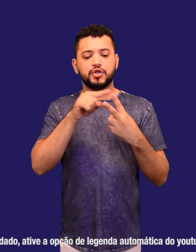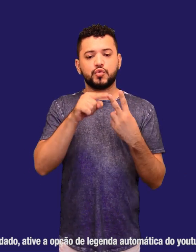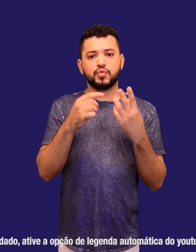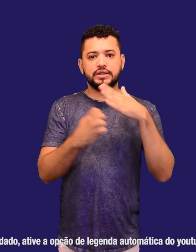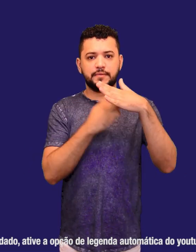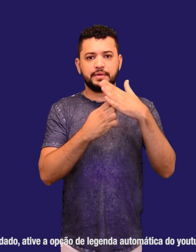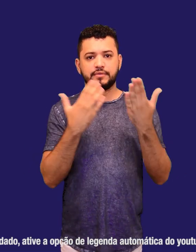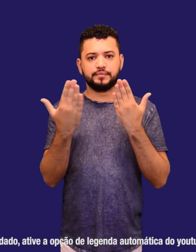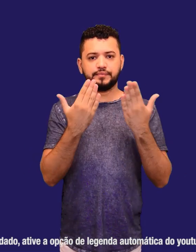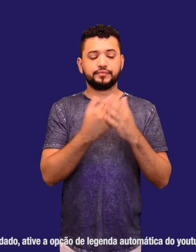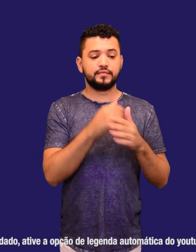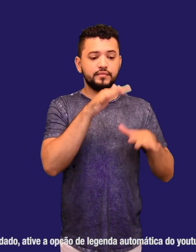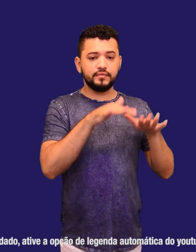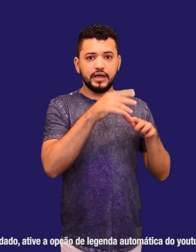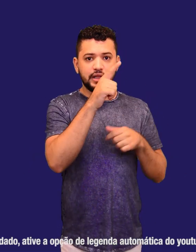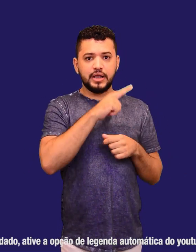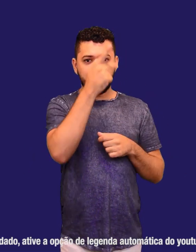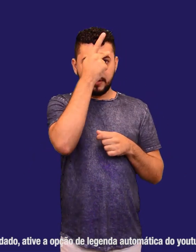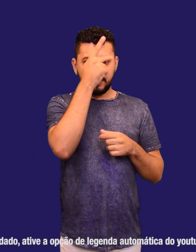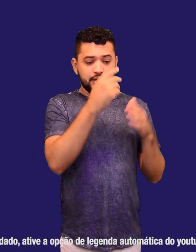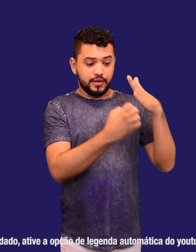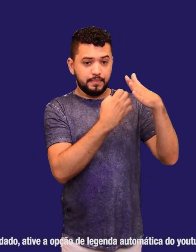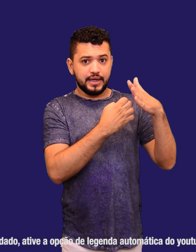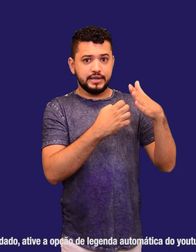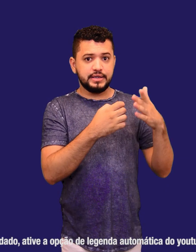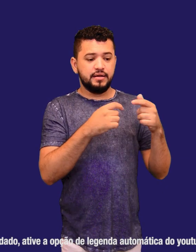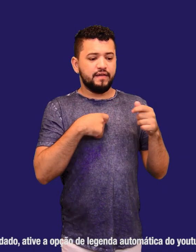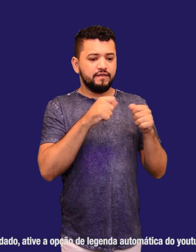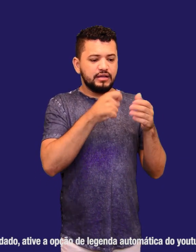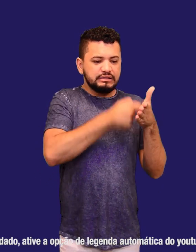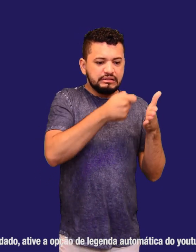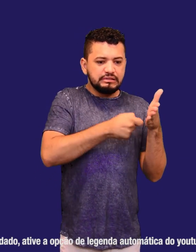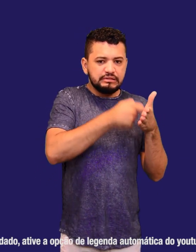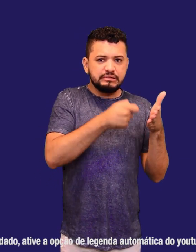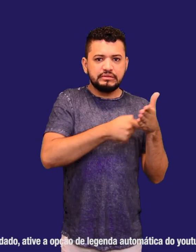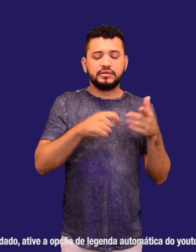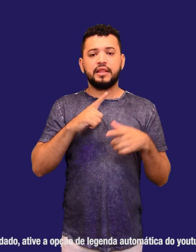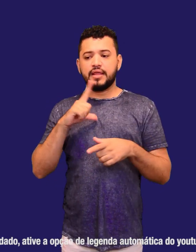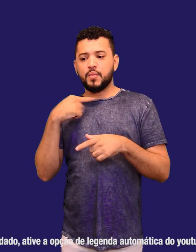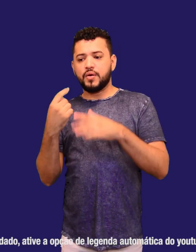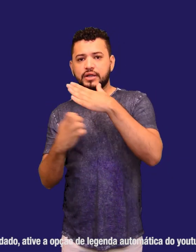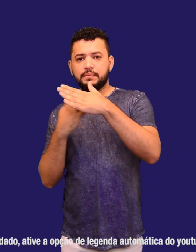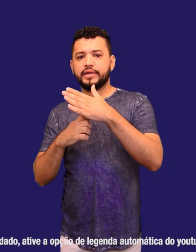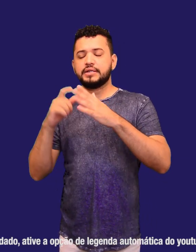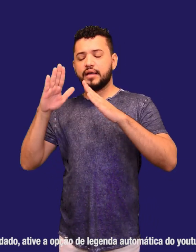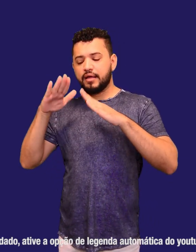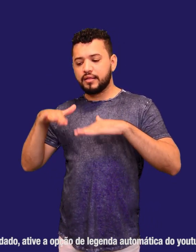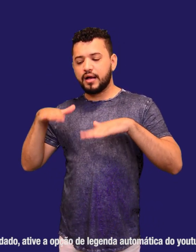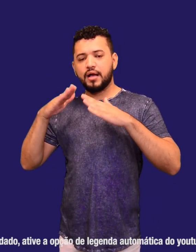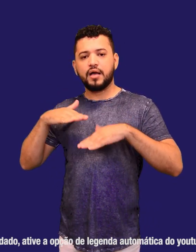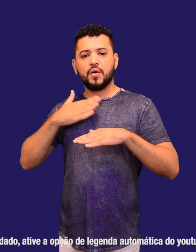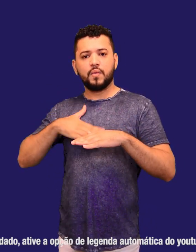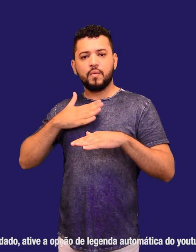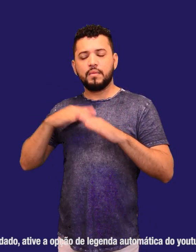tem um ritmo, pressão do tempo, resultado, e uma outra empresa que tem uma tranquilidade previsibilidade maior dos processos,